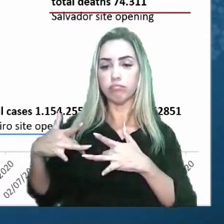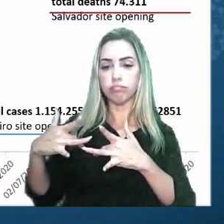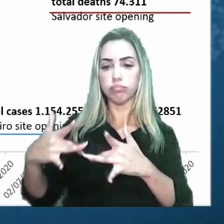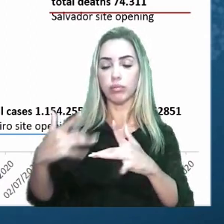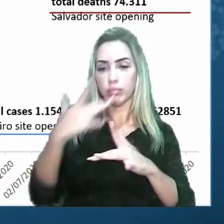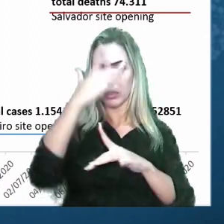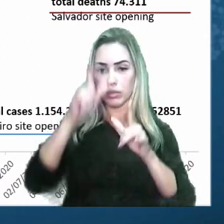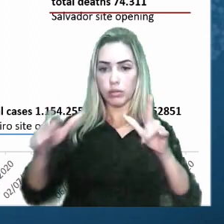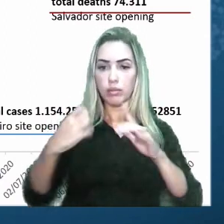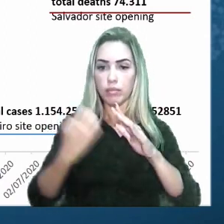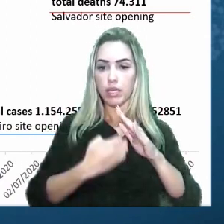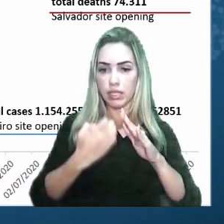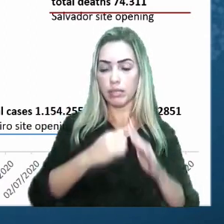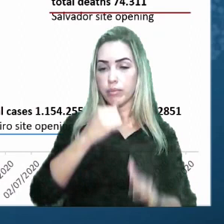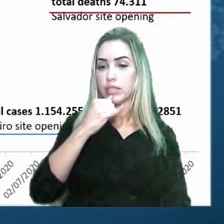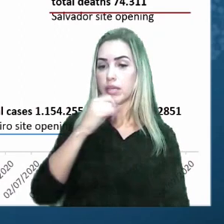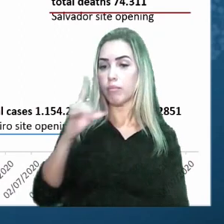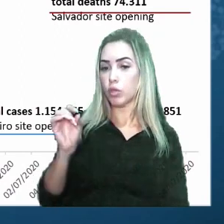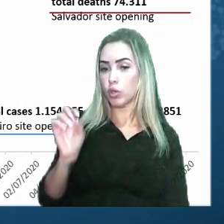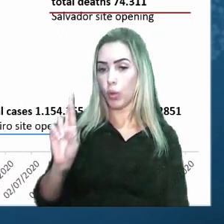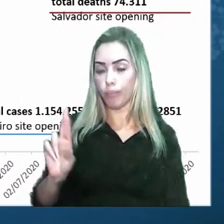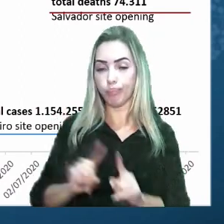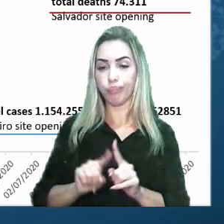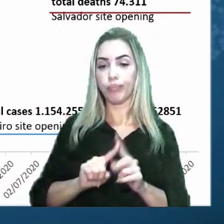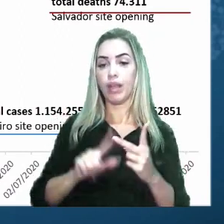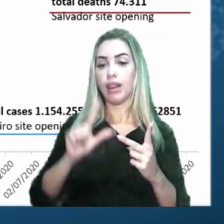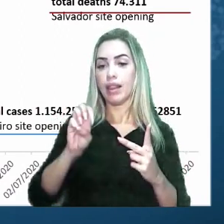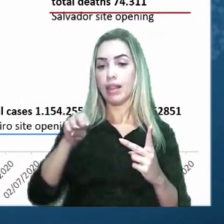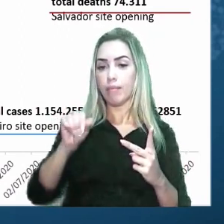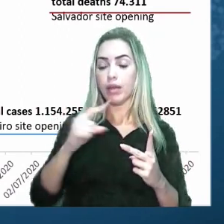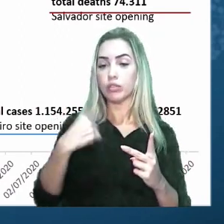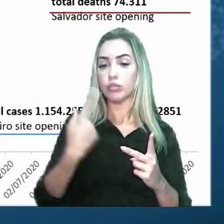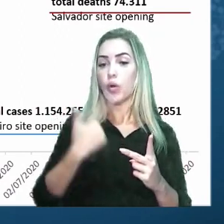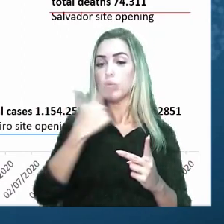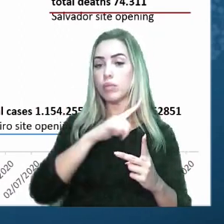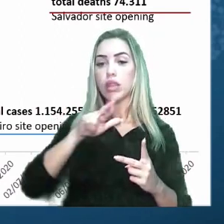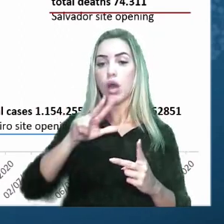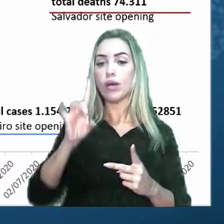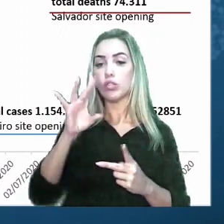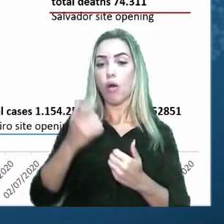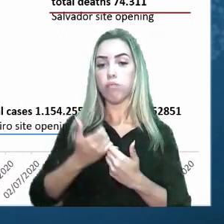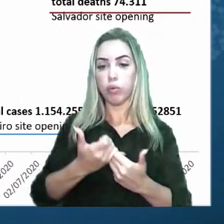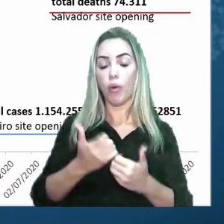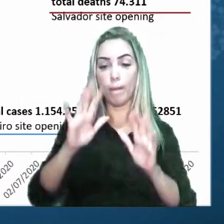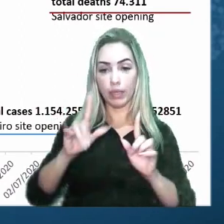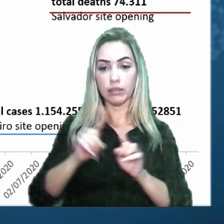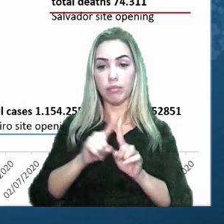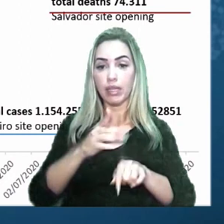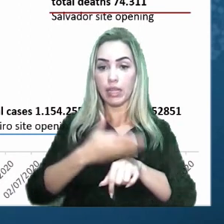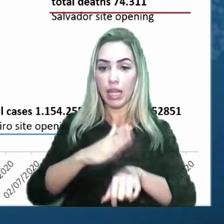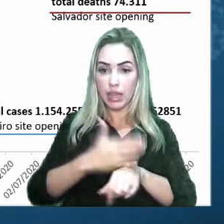empreendedores como o Redditor e a Fundação Lema, nós conseguimos não só o fomento, mas treinar, equipar